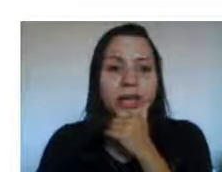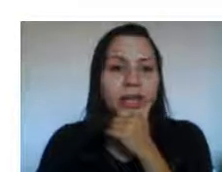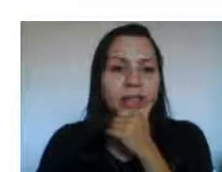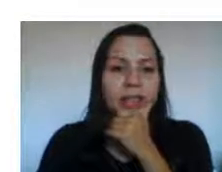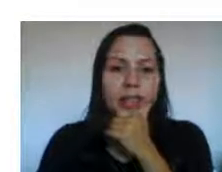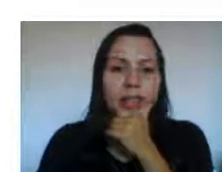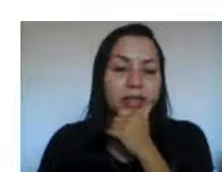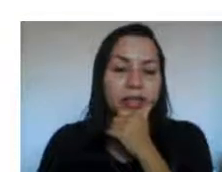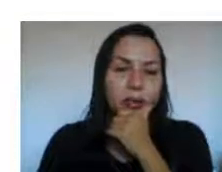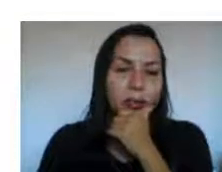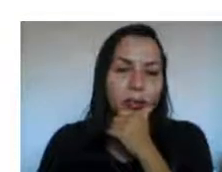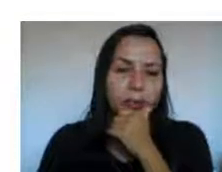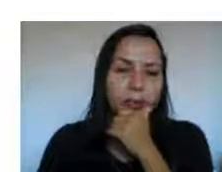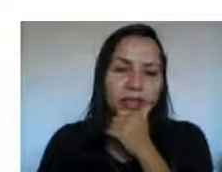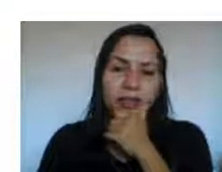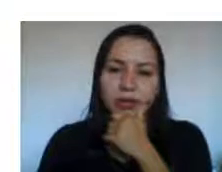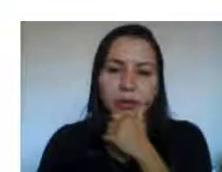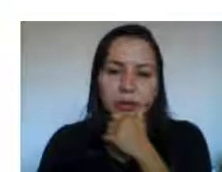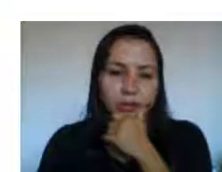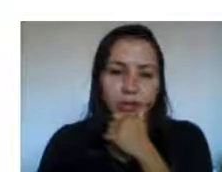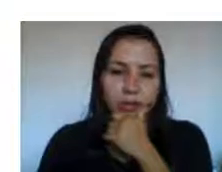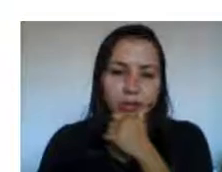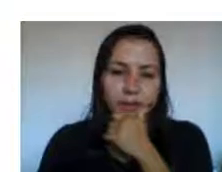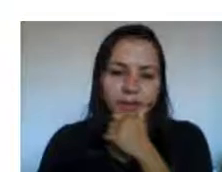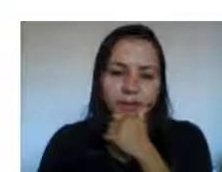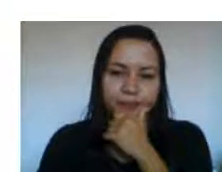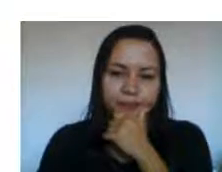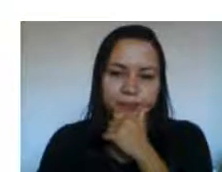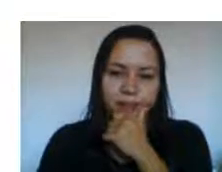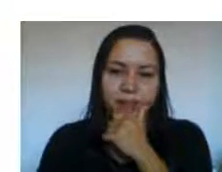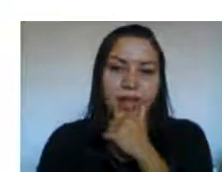um desequilíbrio desses ecossistemas.